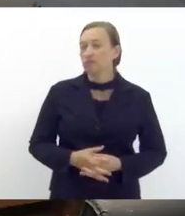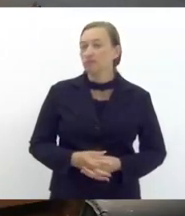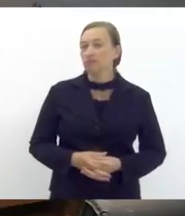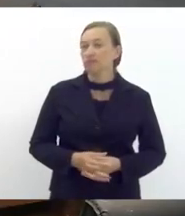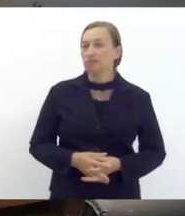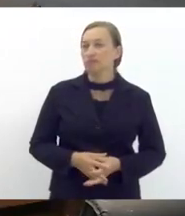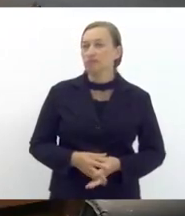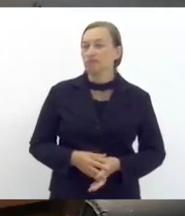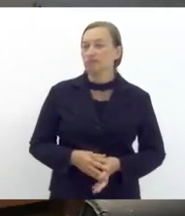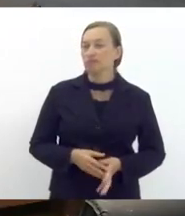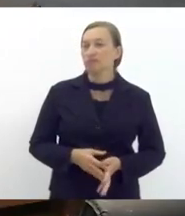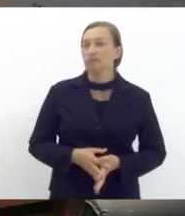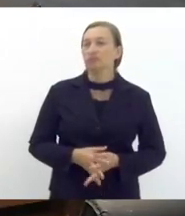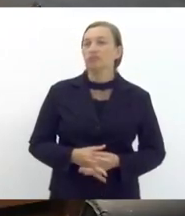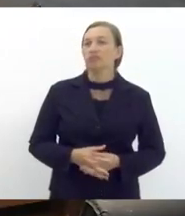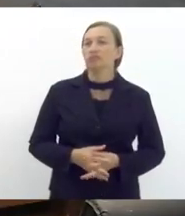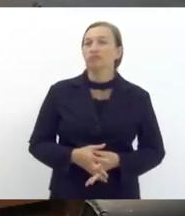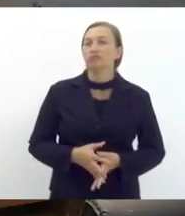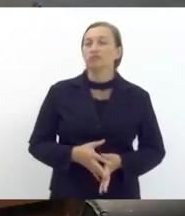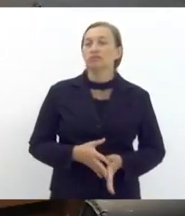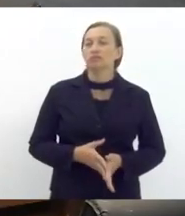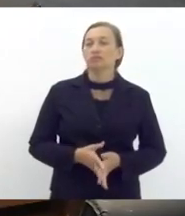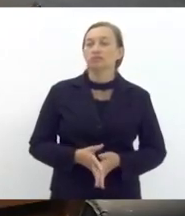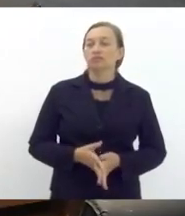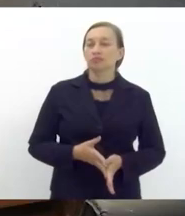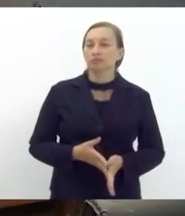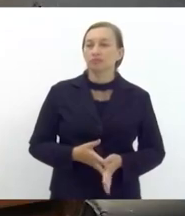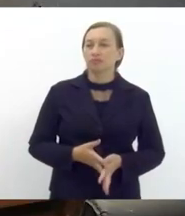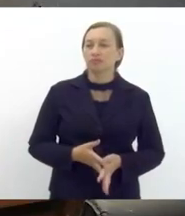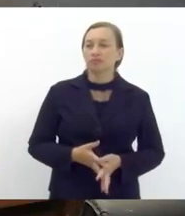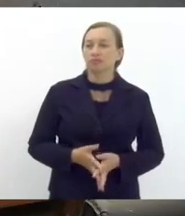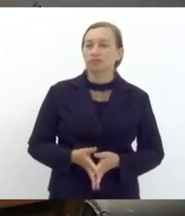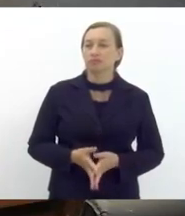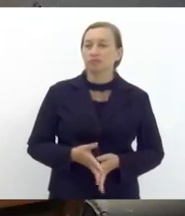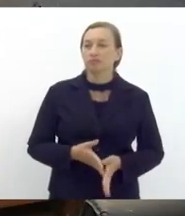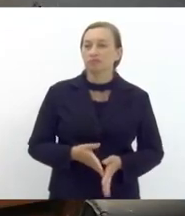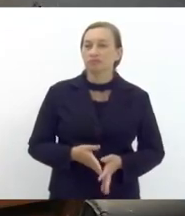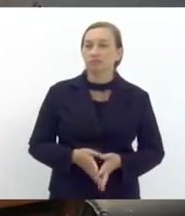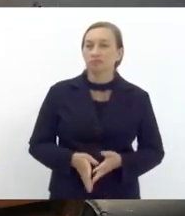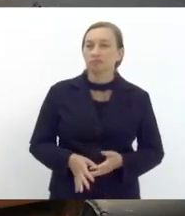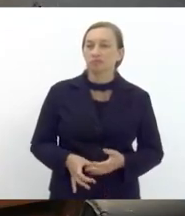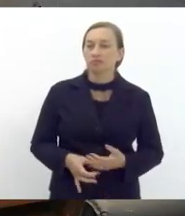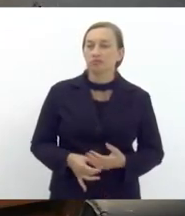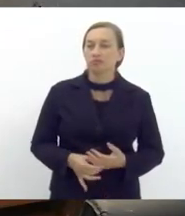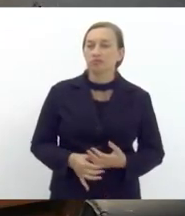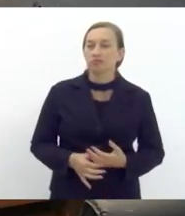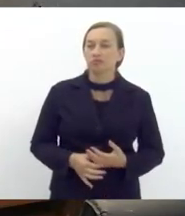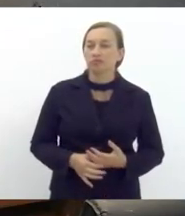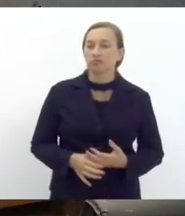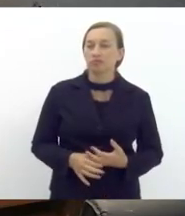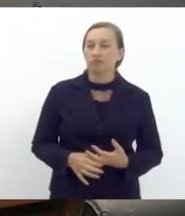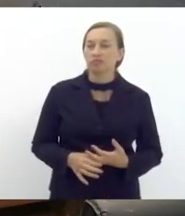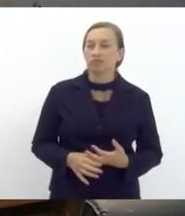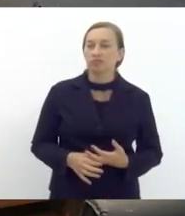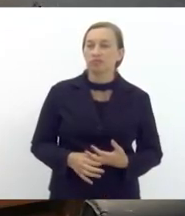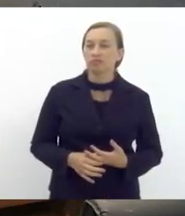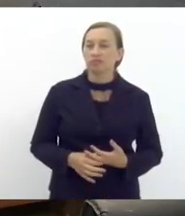958588 Então tem que dar emenda aditiva em algum nos termos da lei 8588